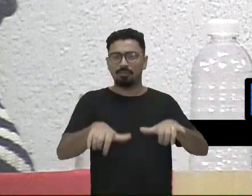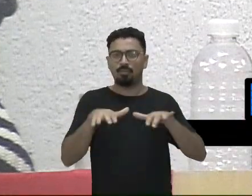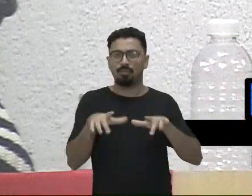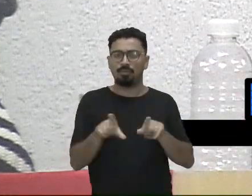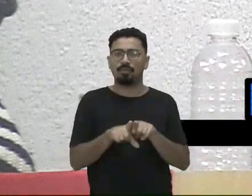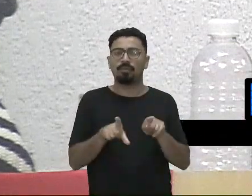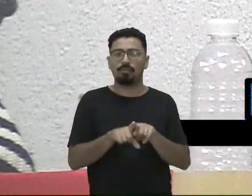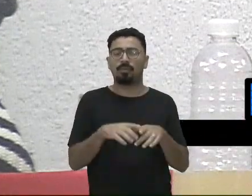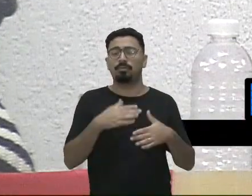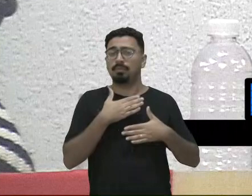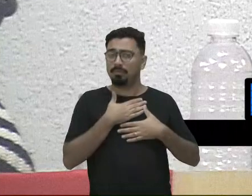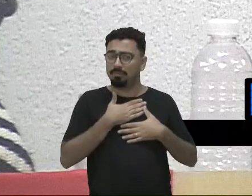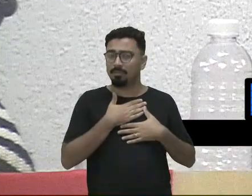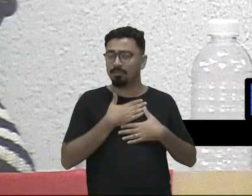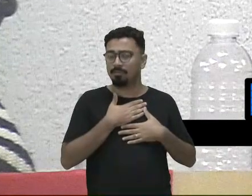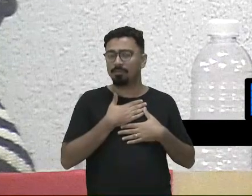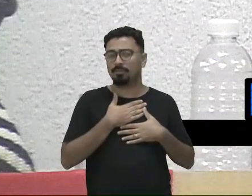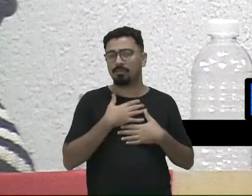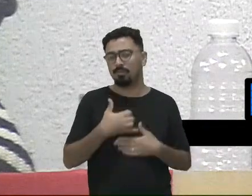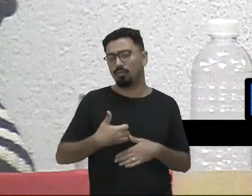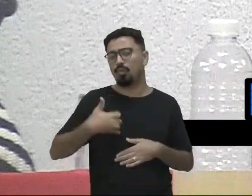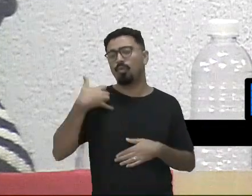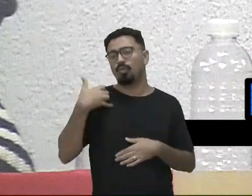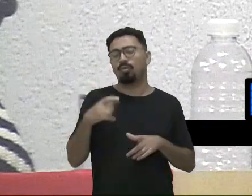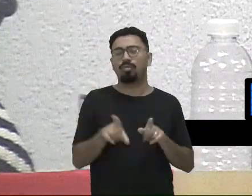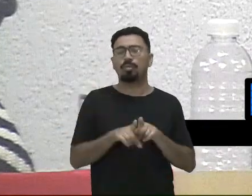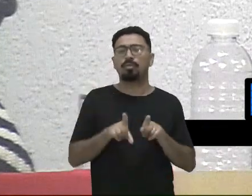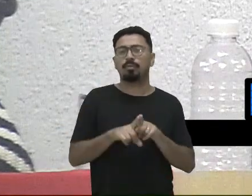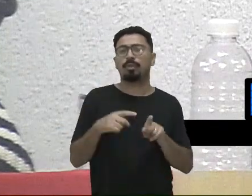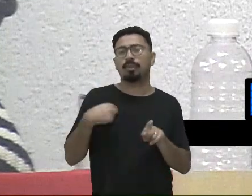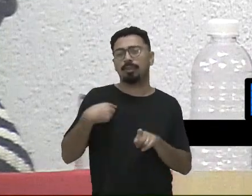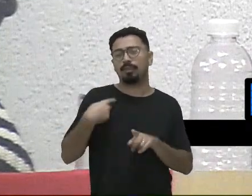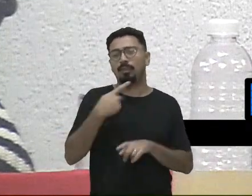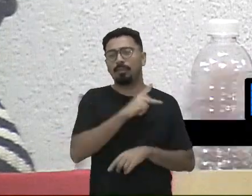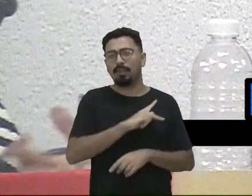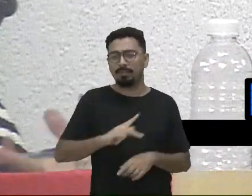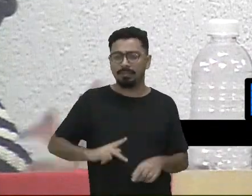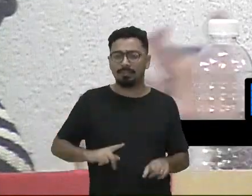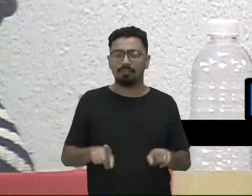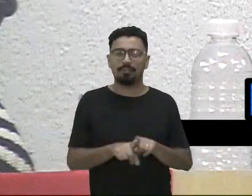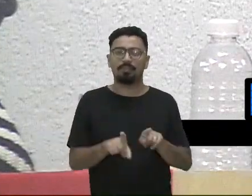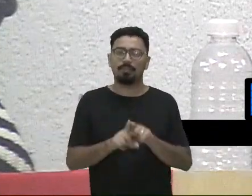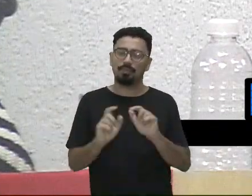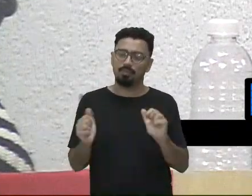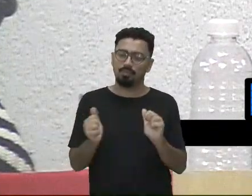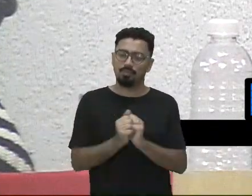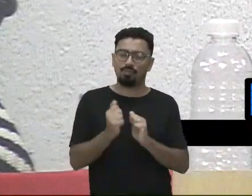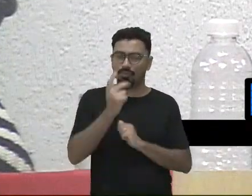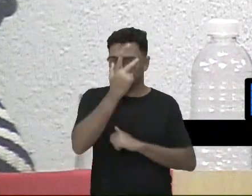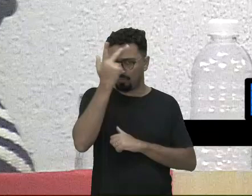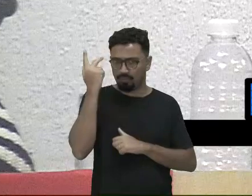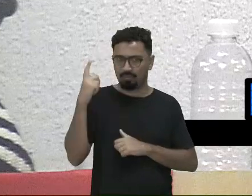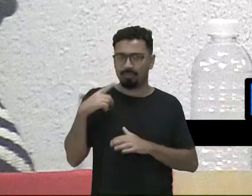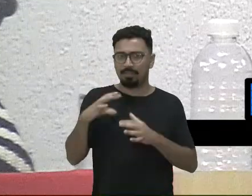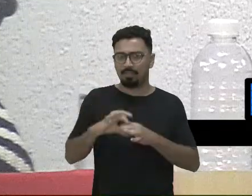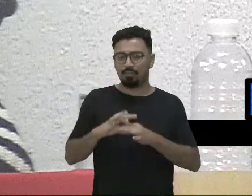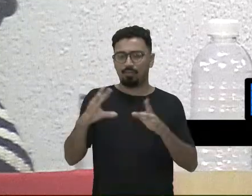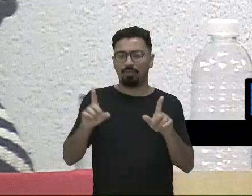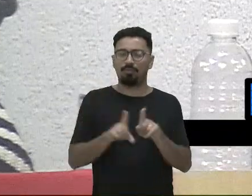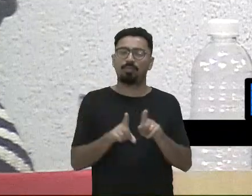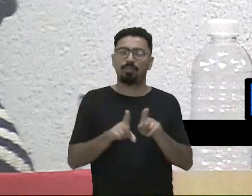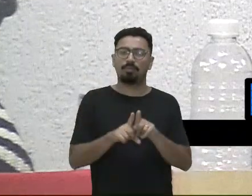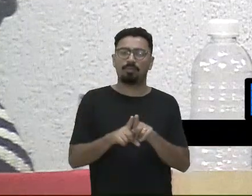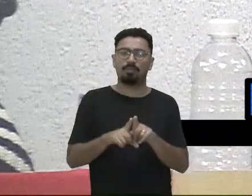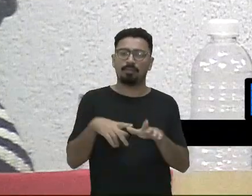é com muita honra e com muito orgulho que eu estou presidindo ao lado dessas pessoas tão dispostas, né, a avançar